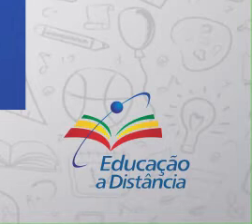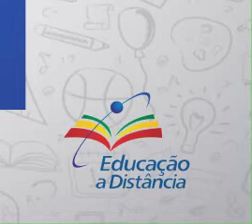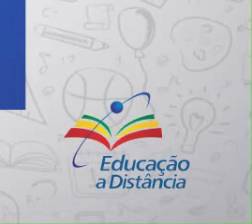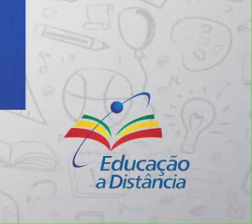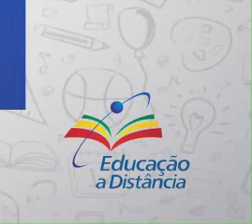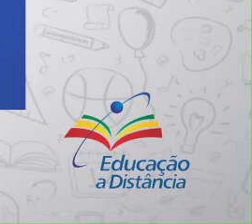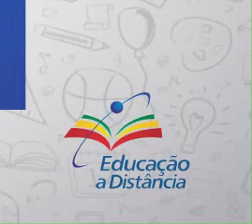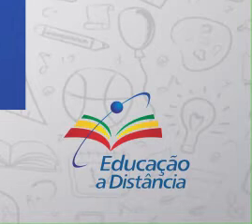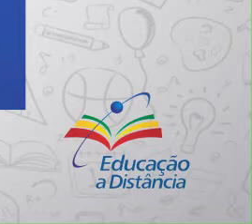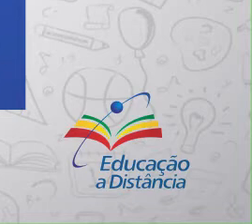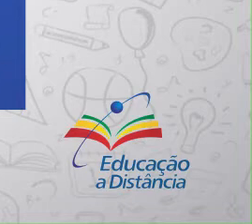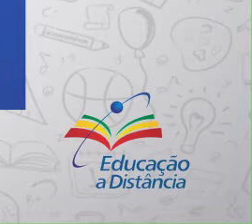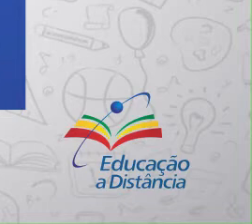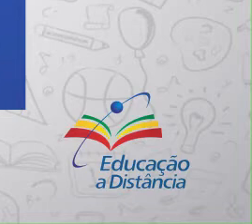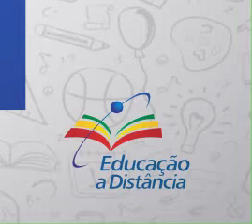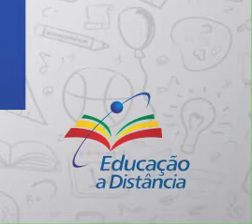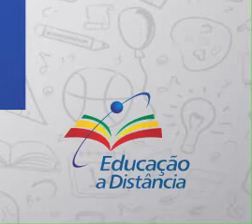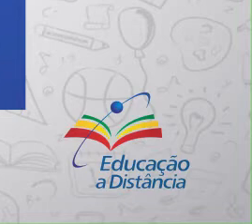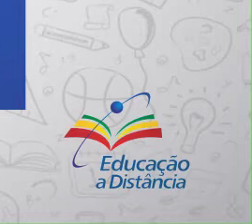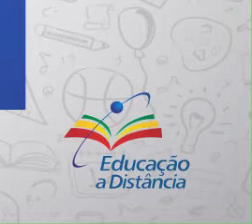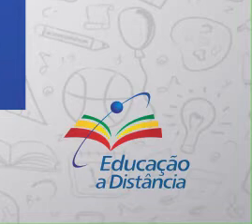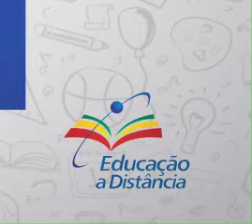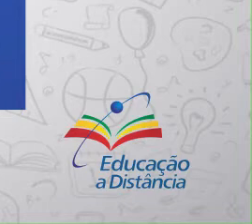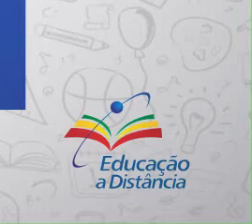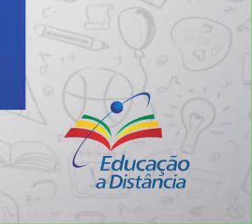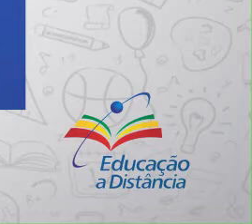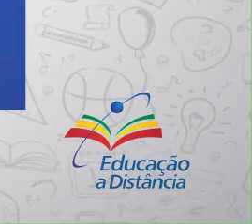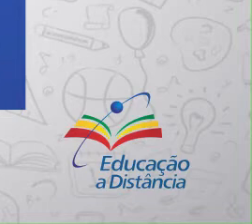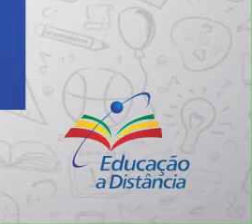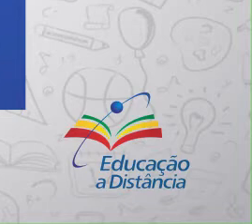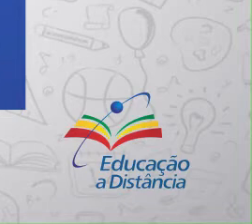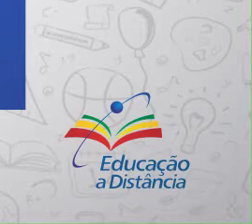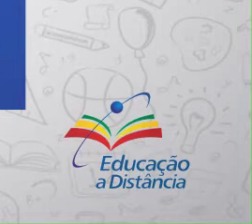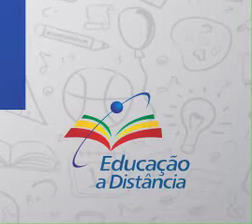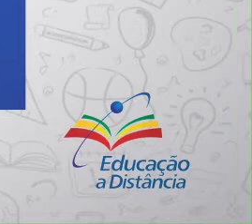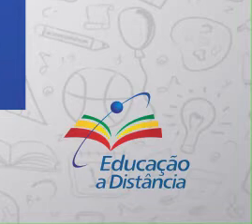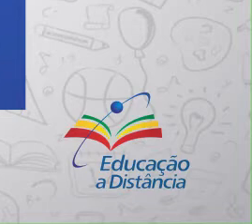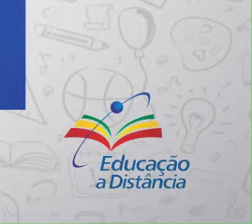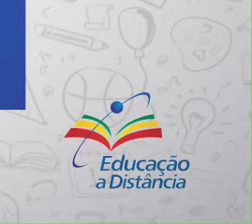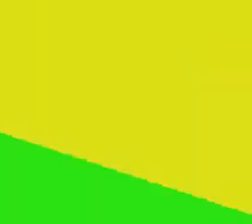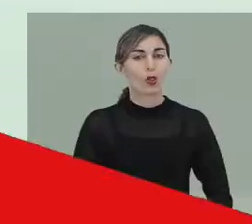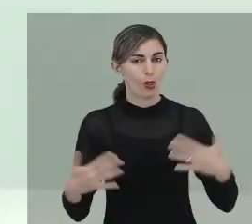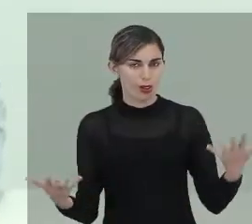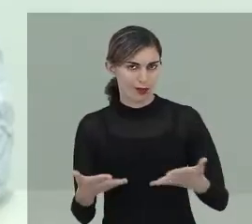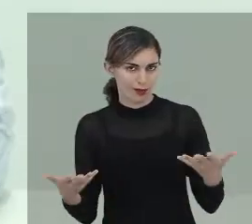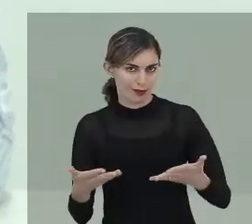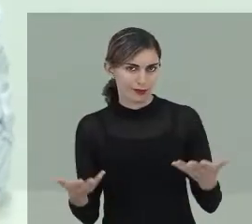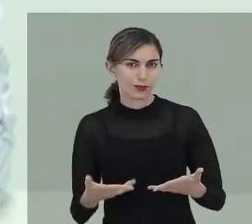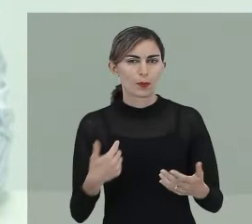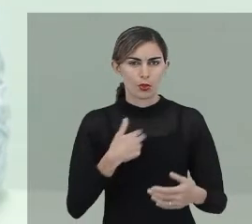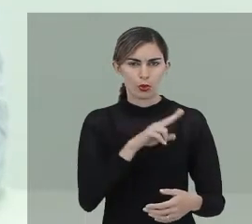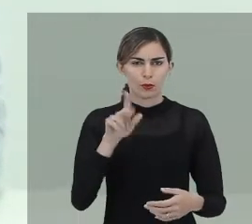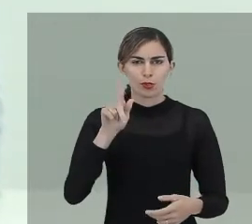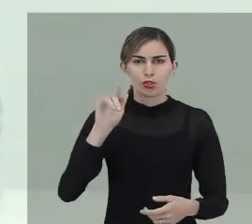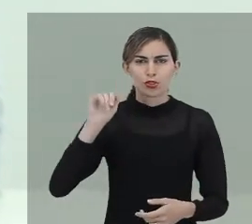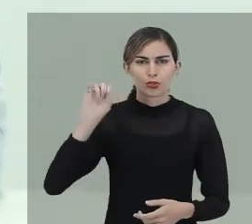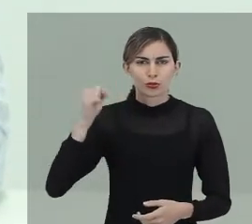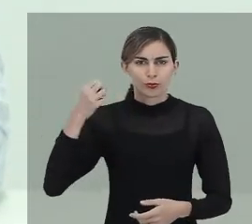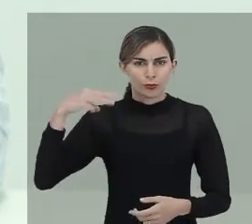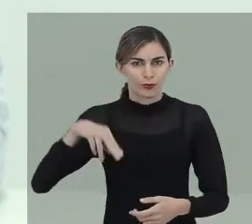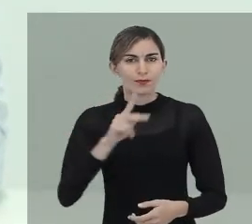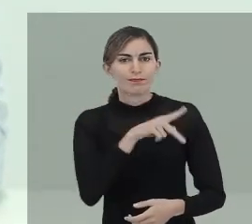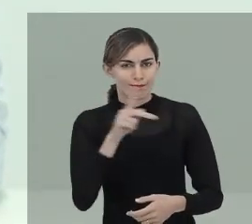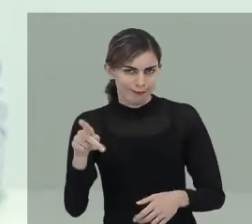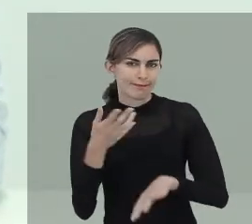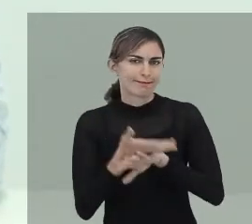móveis. Competência 2. Manipular o Action Bar e temas. Olá pessoal, meu nome é Gilson